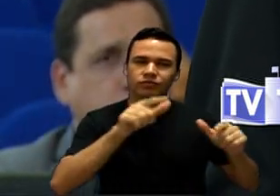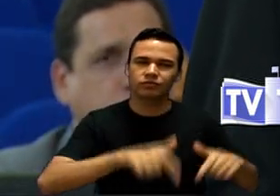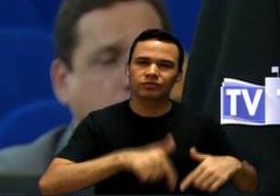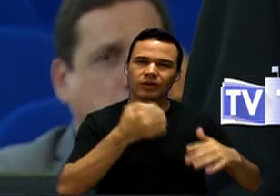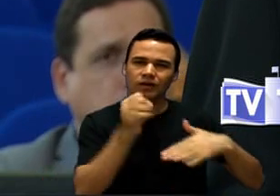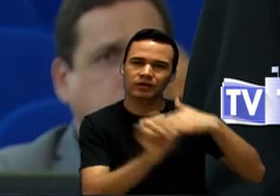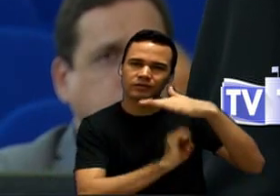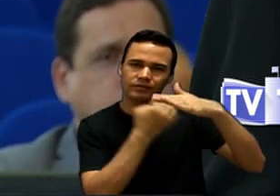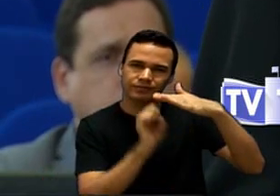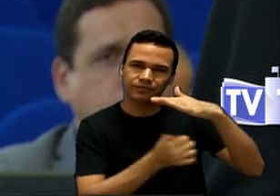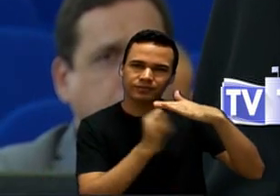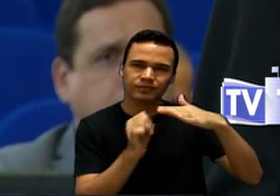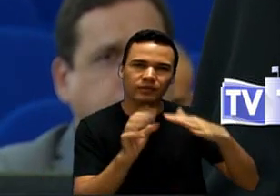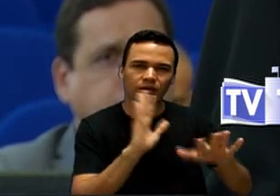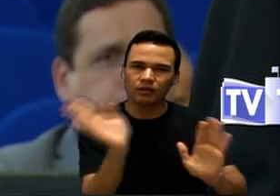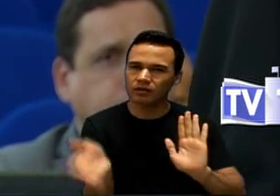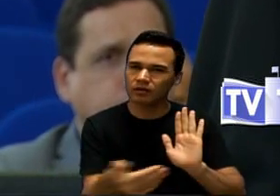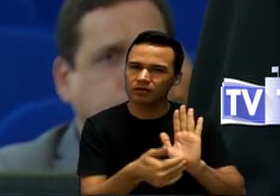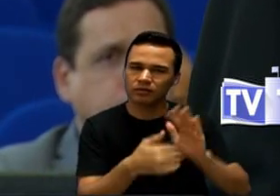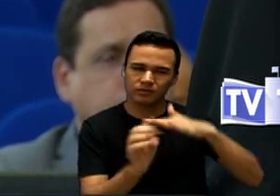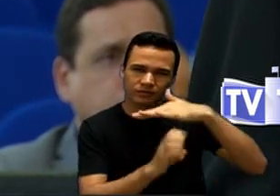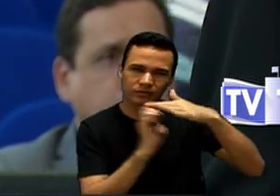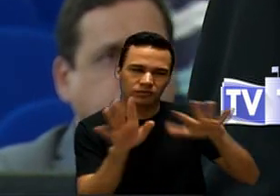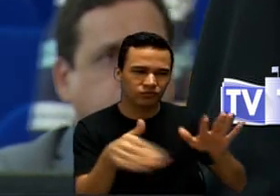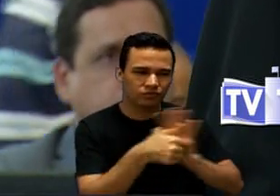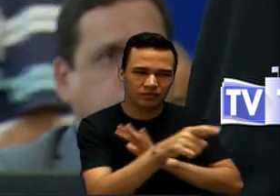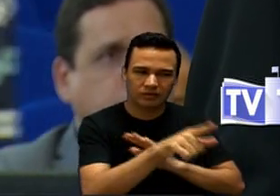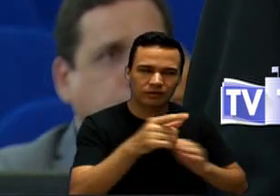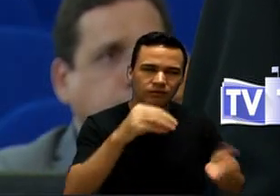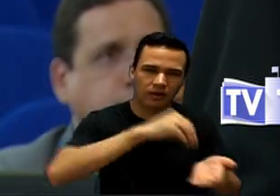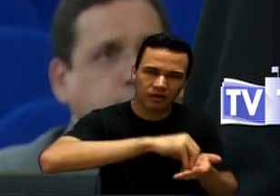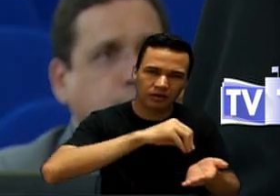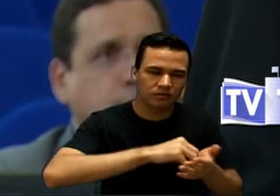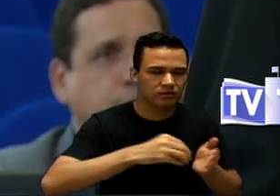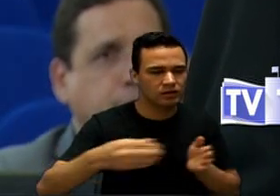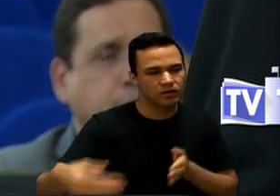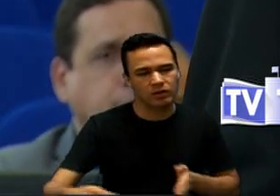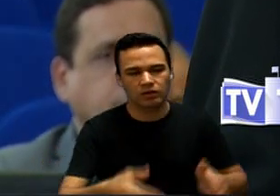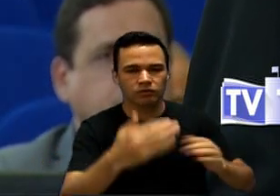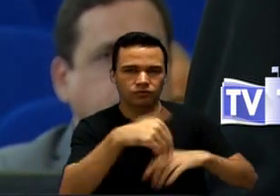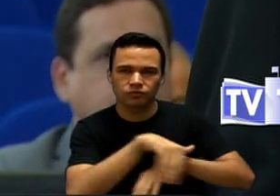que está abandonada com relação à infraestrutura.